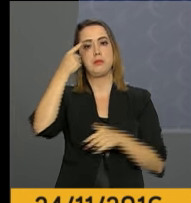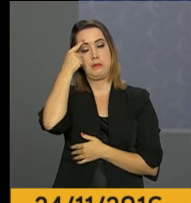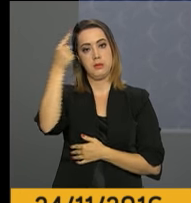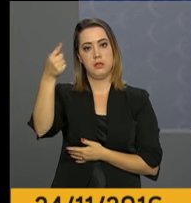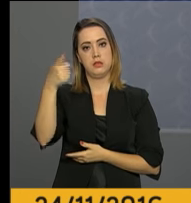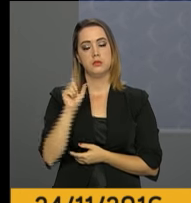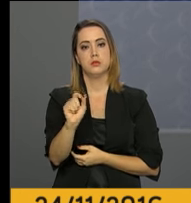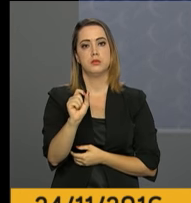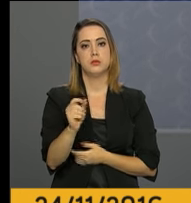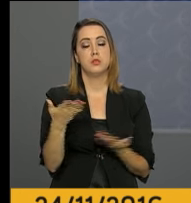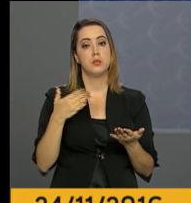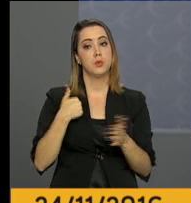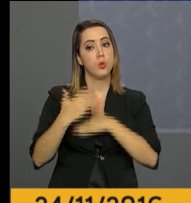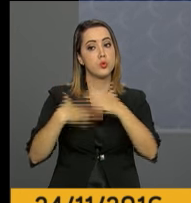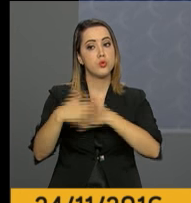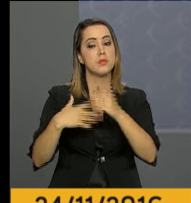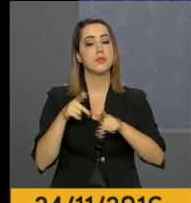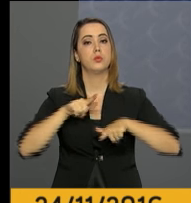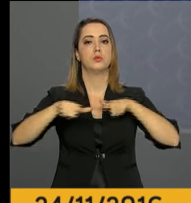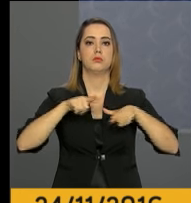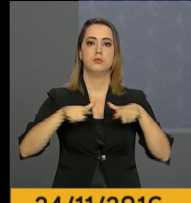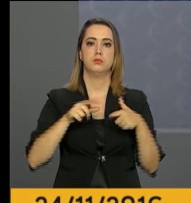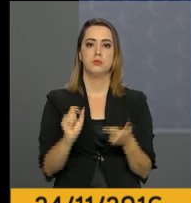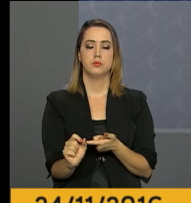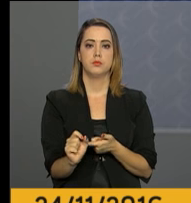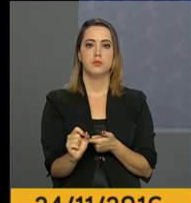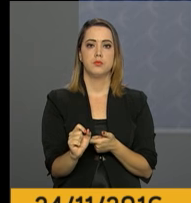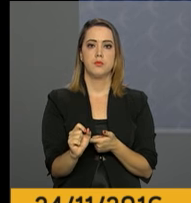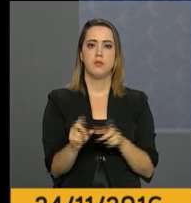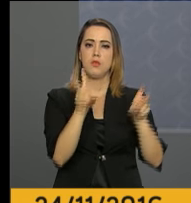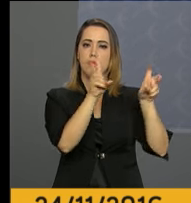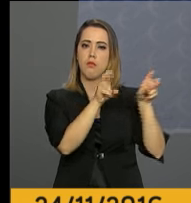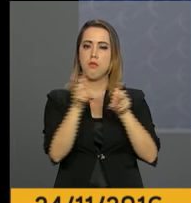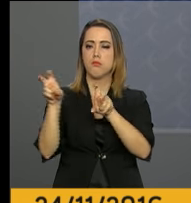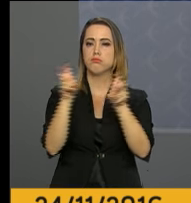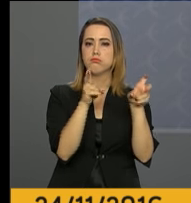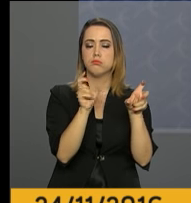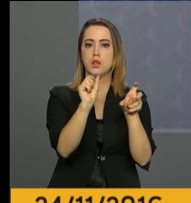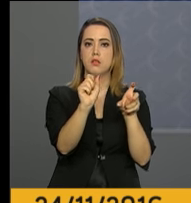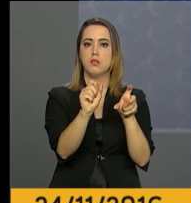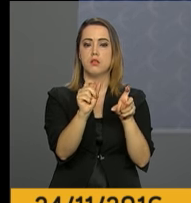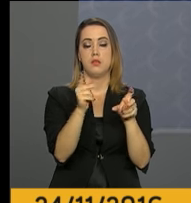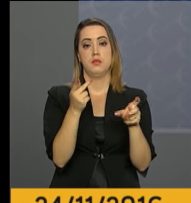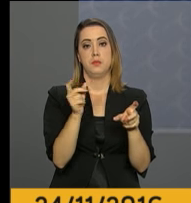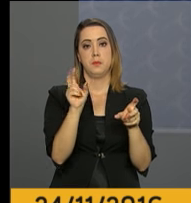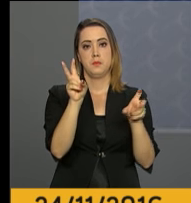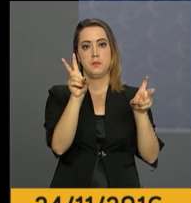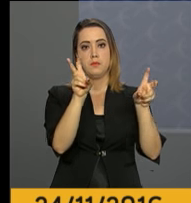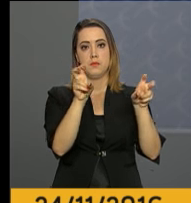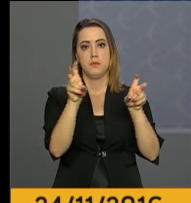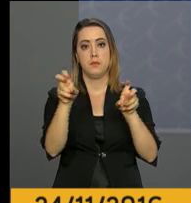elas para a manutenção do emprego a chamada prevalência da